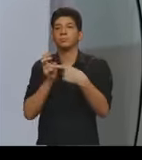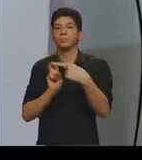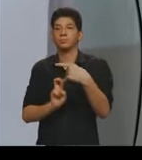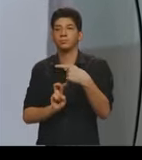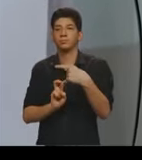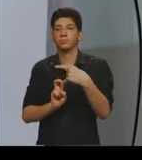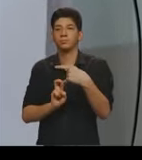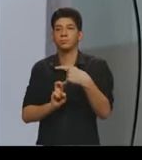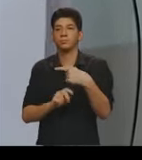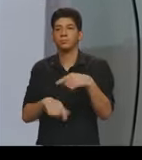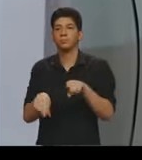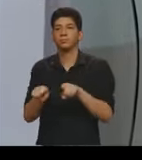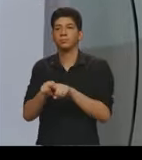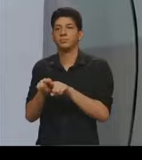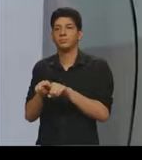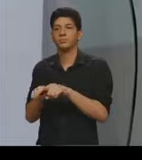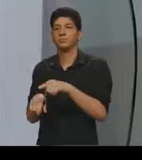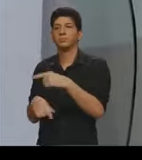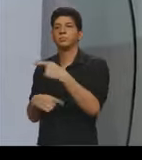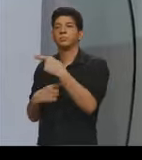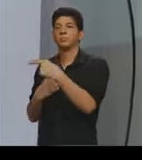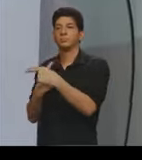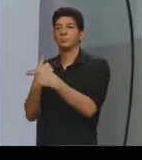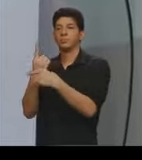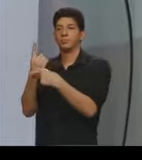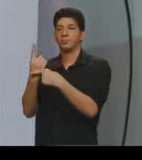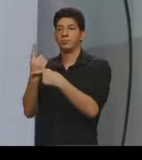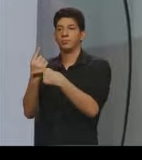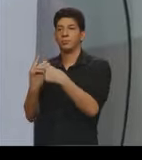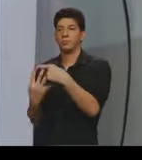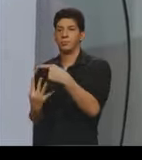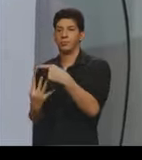3/5 e 1/4, por exemplo.